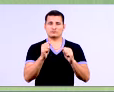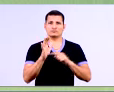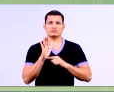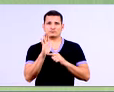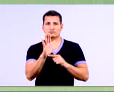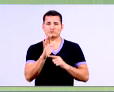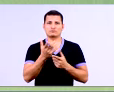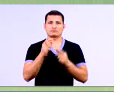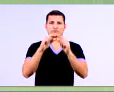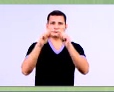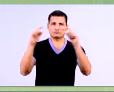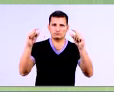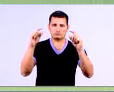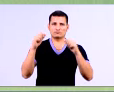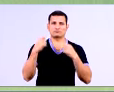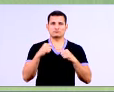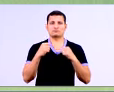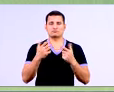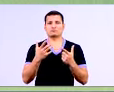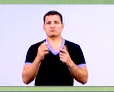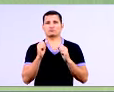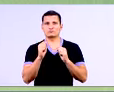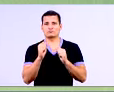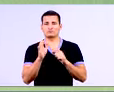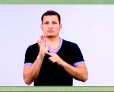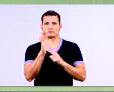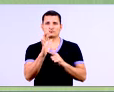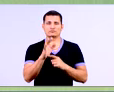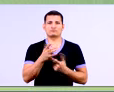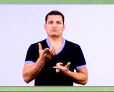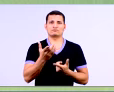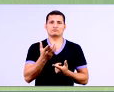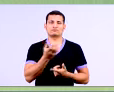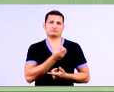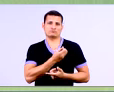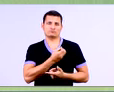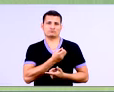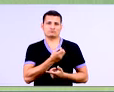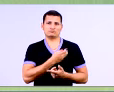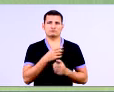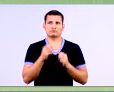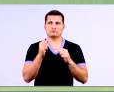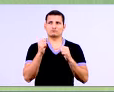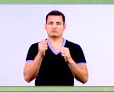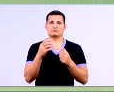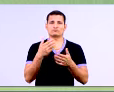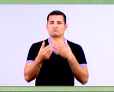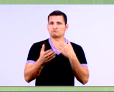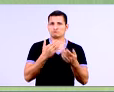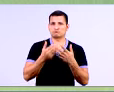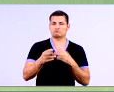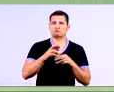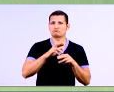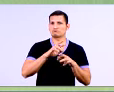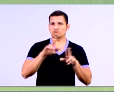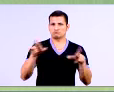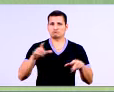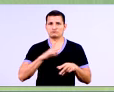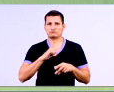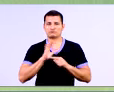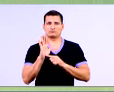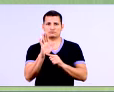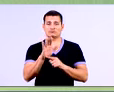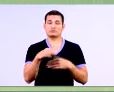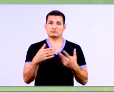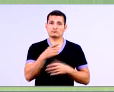mostrar campo, eu poderia mostrar valor, eu poderia fazer qualquer outro tipo de referência. Então, quando vocês